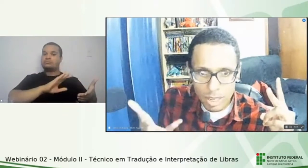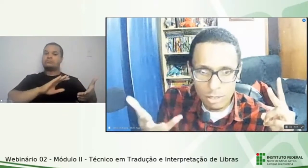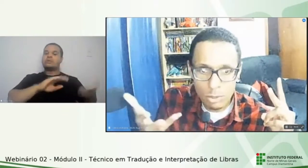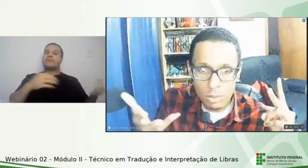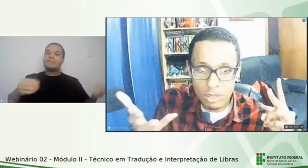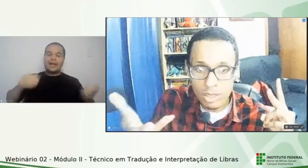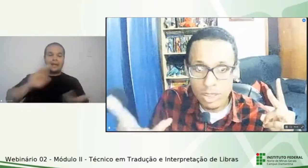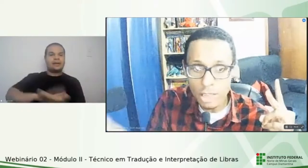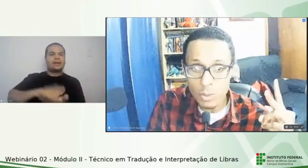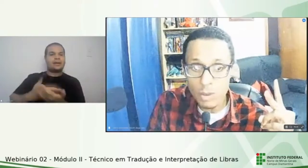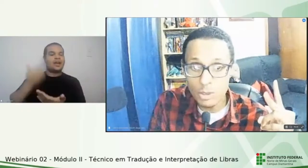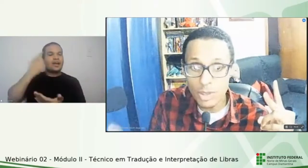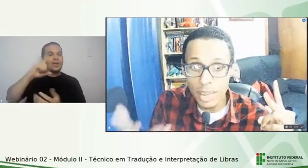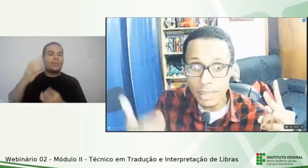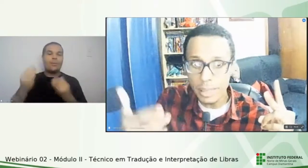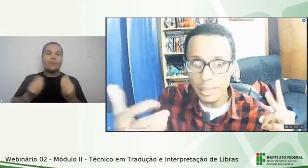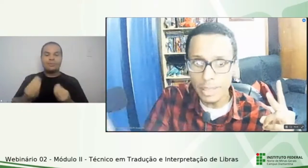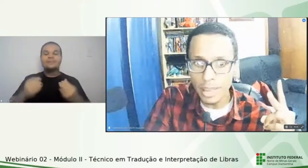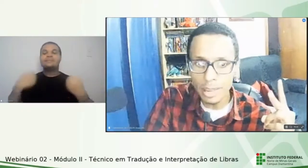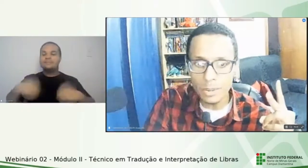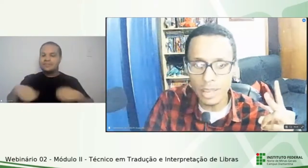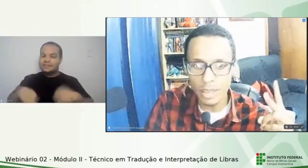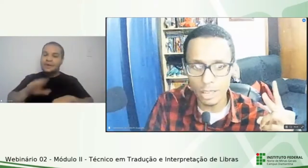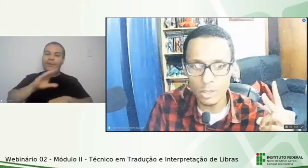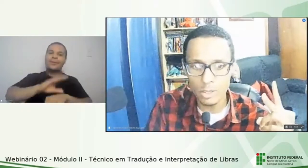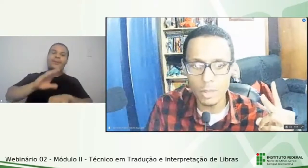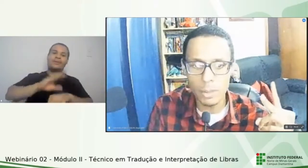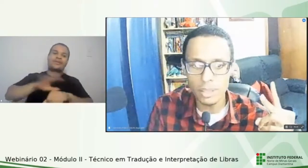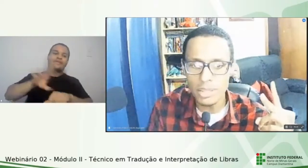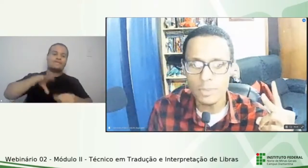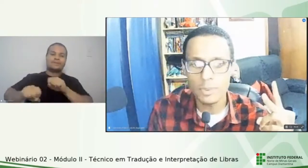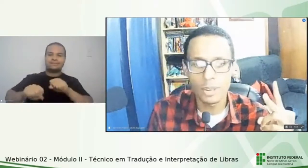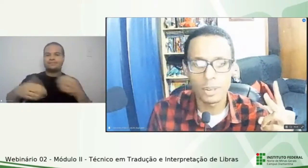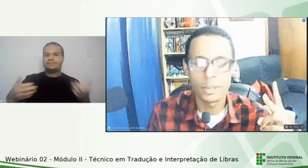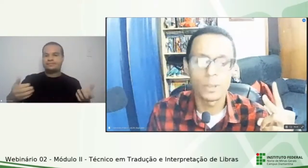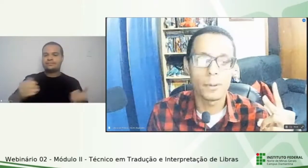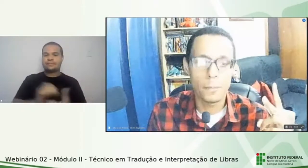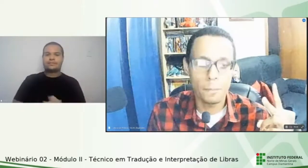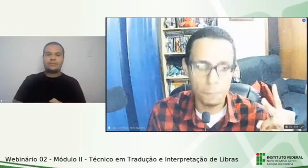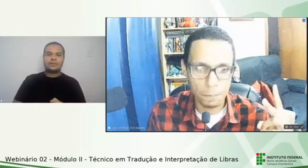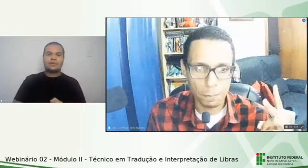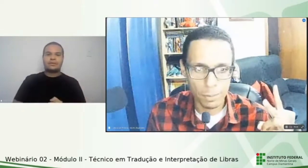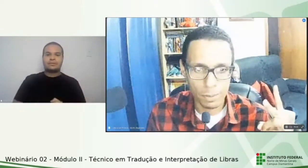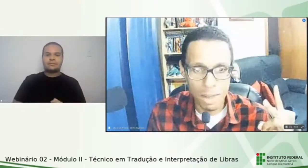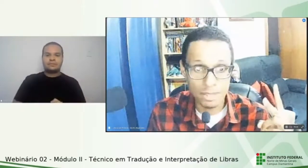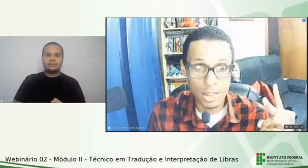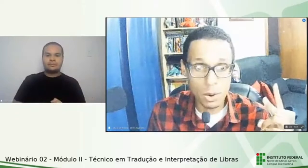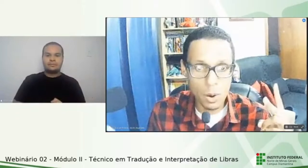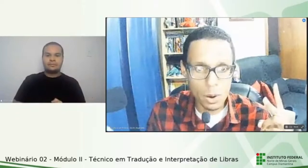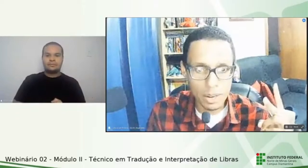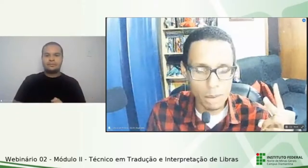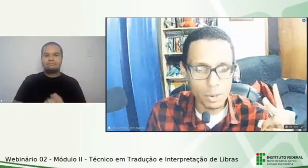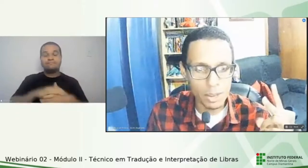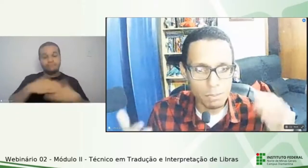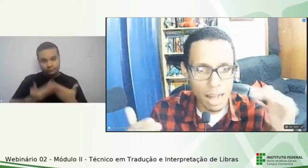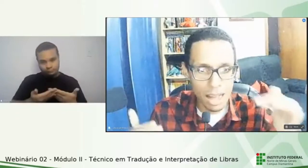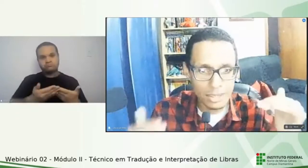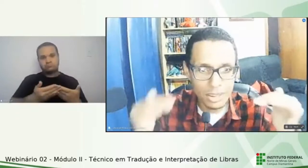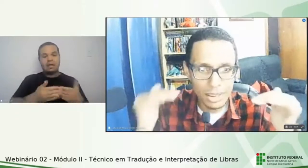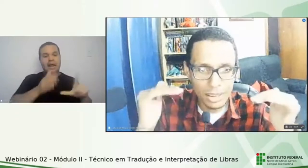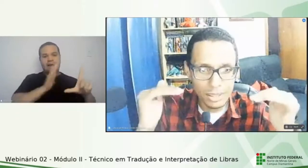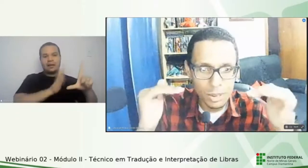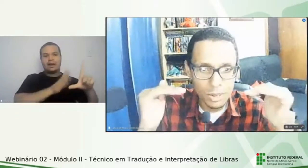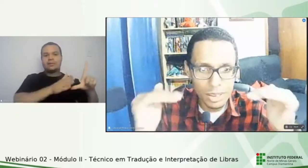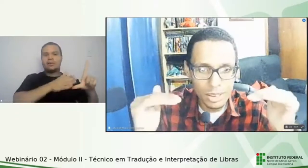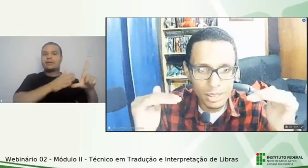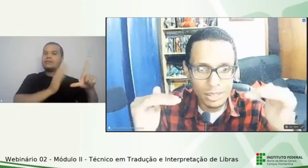você subsídios para você entender o que é tradução e interpretação. Base teórica, porque base